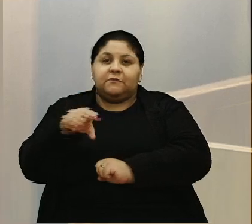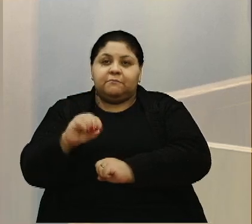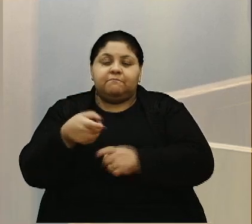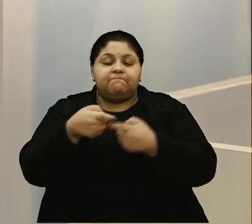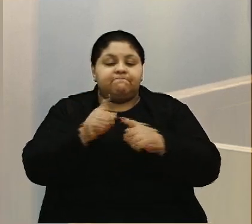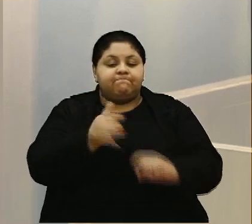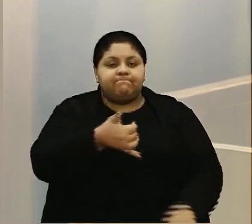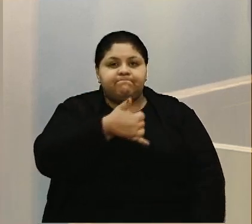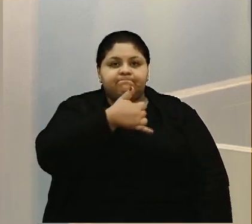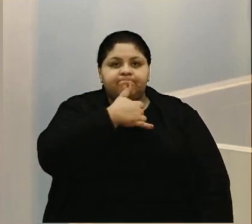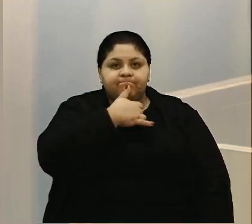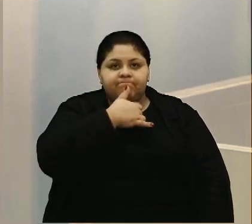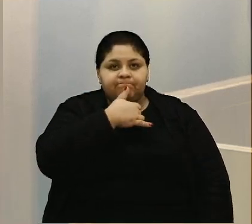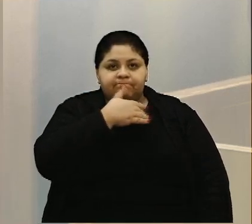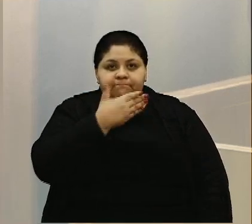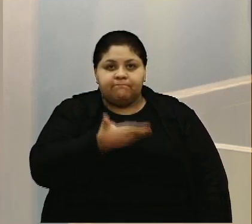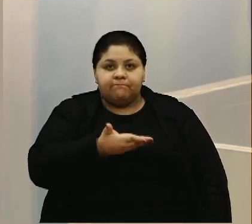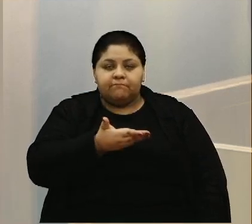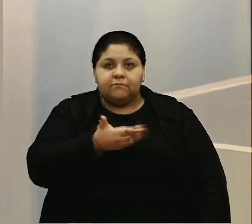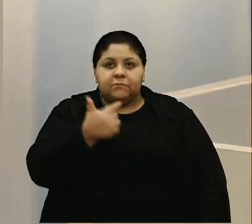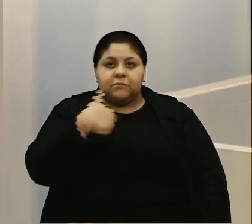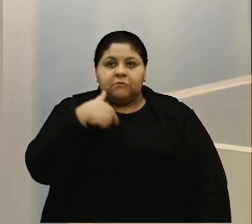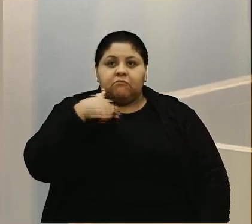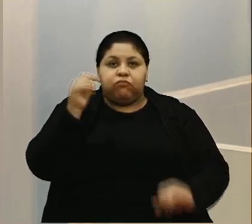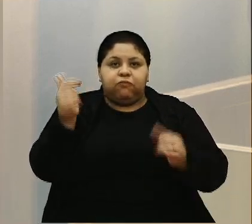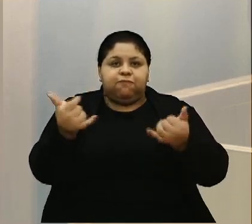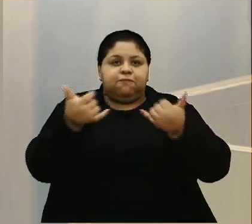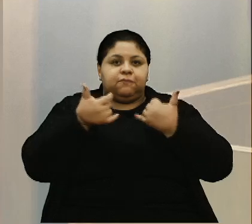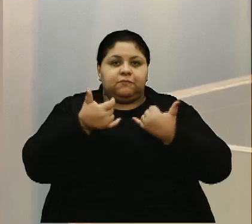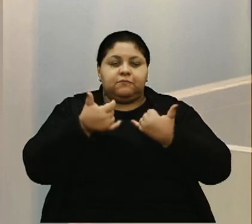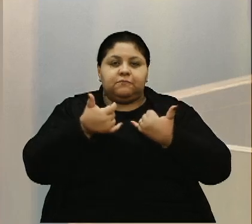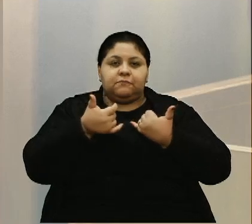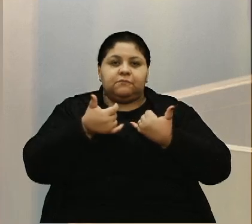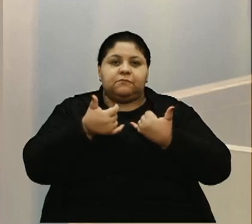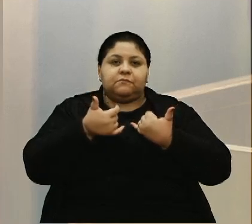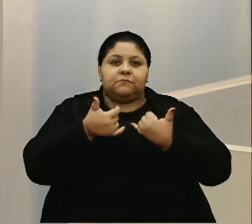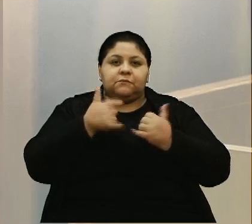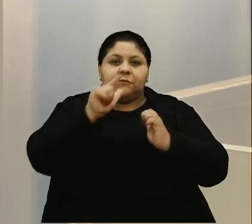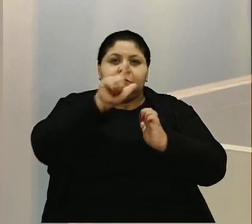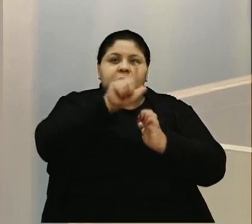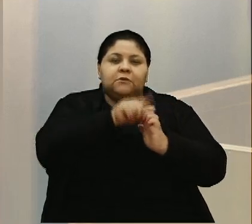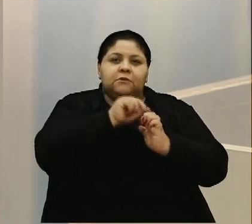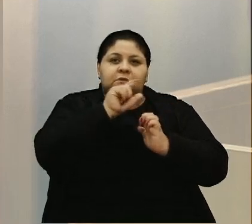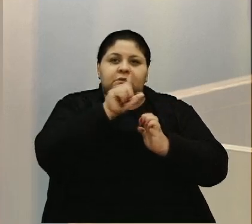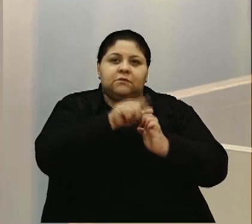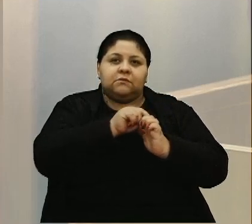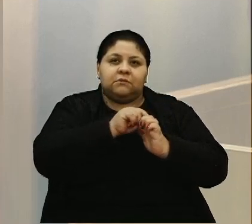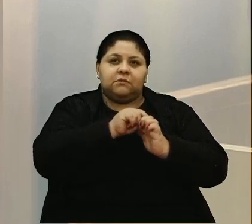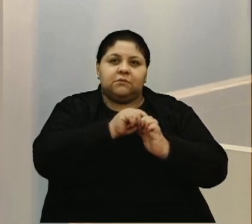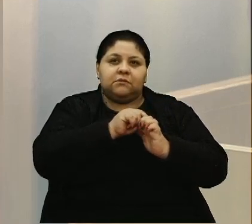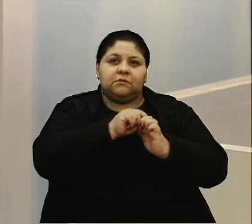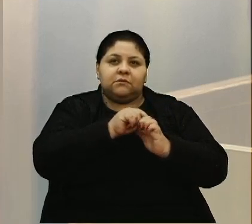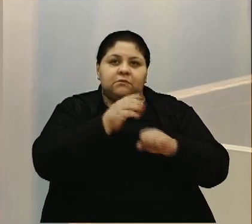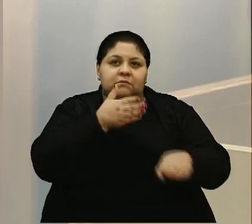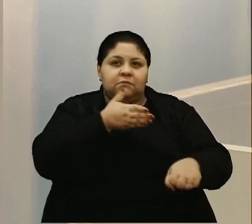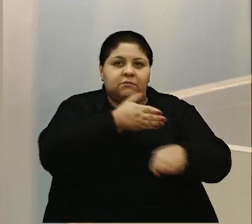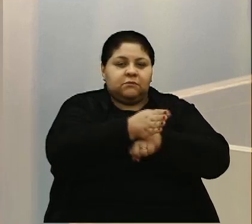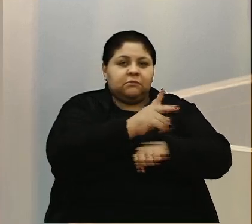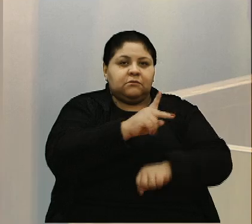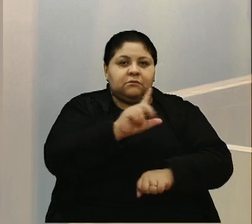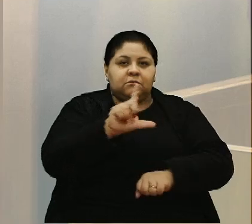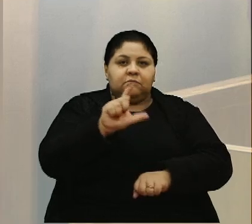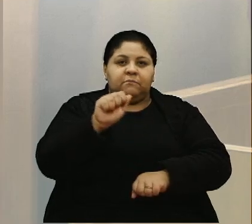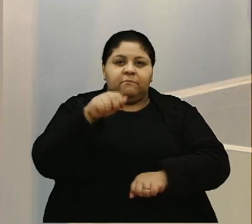triste quando eu fiquei sabendo que a empresa aqui da entrada do bairro